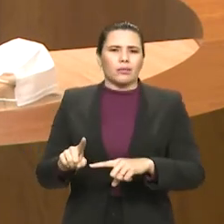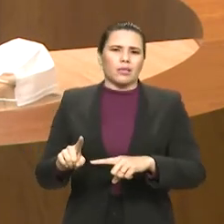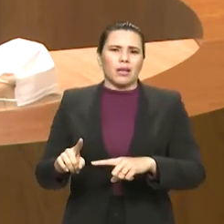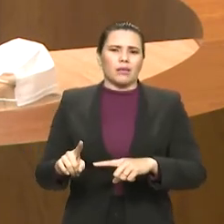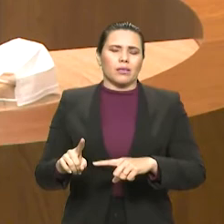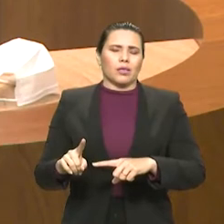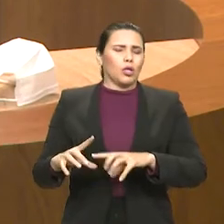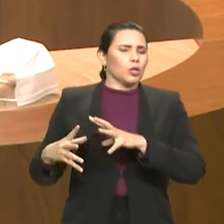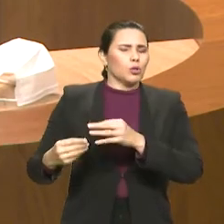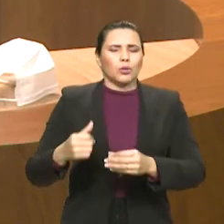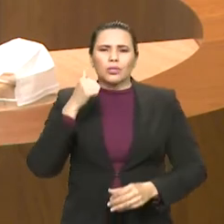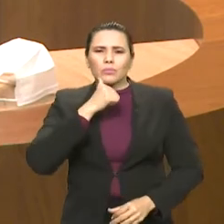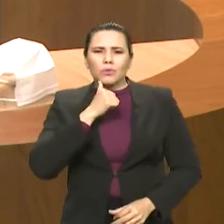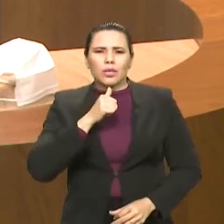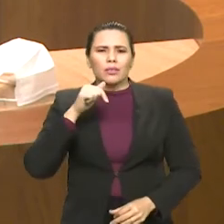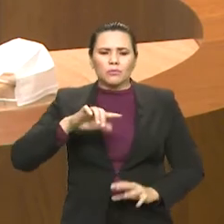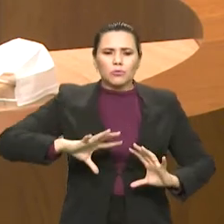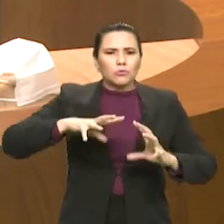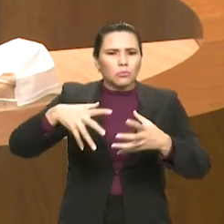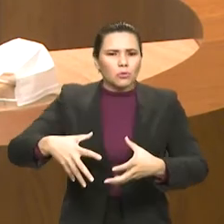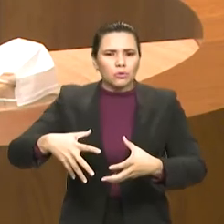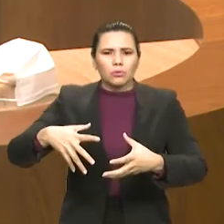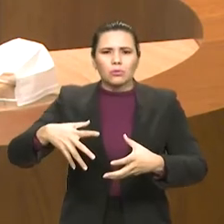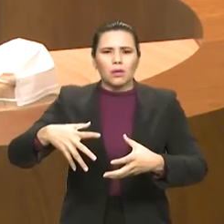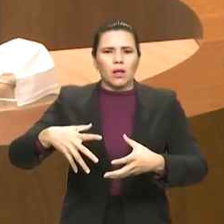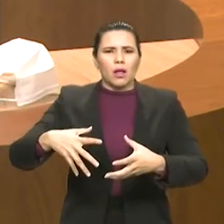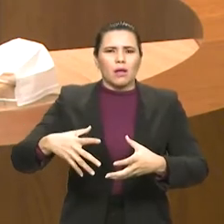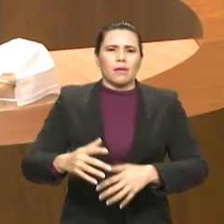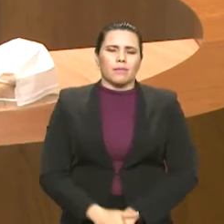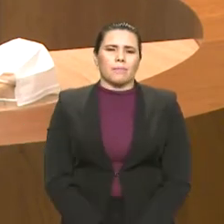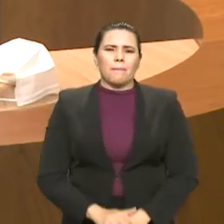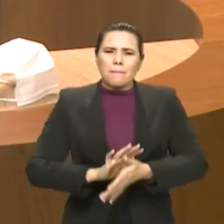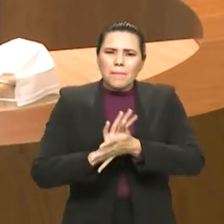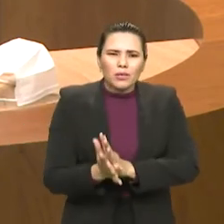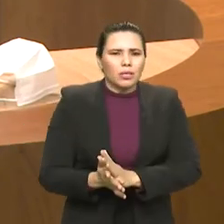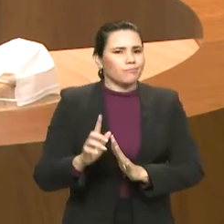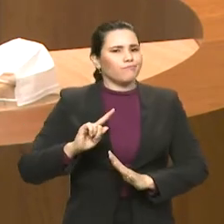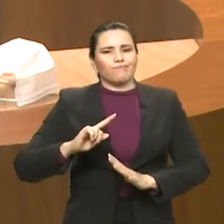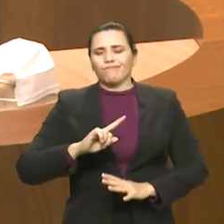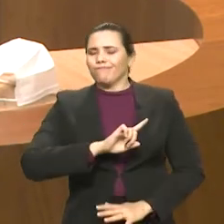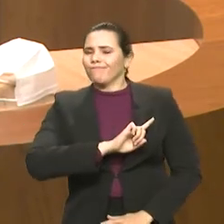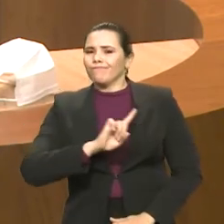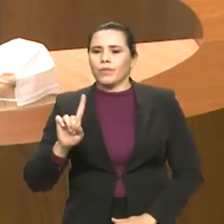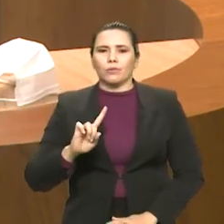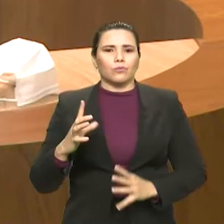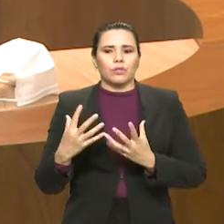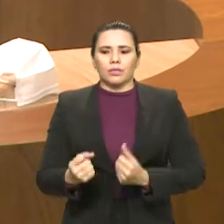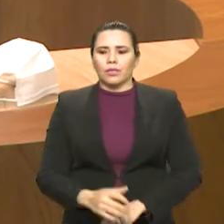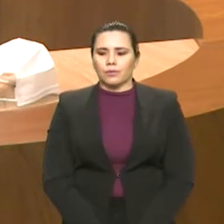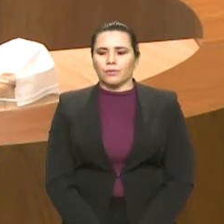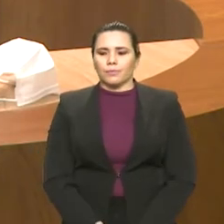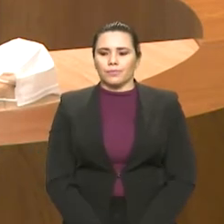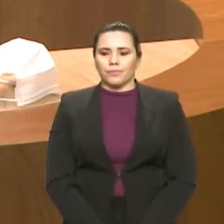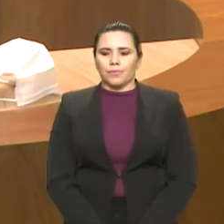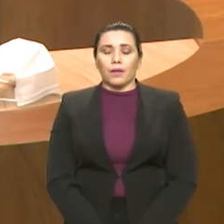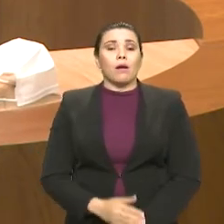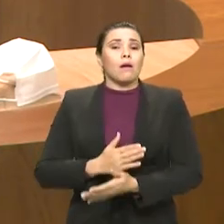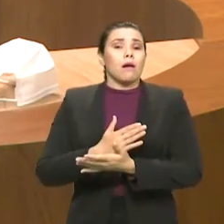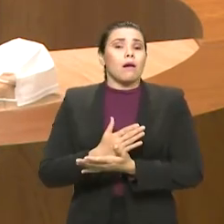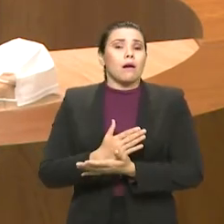de Cristo que nós seguimos e que acreditamos começou de uma mulher, de uma virtuosa